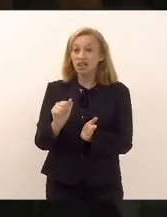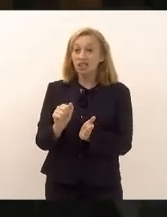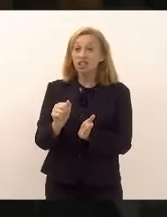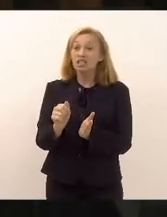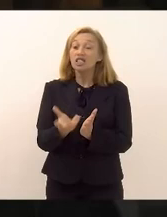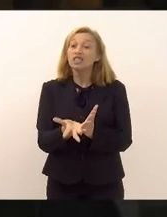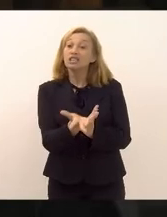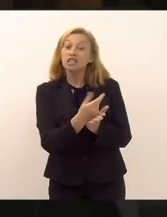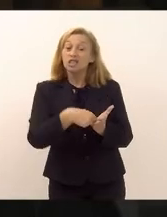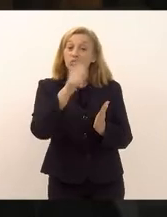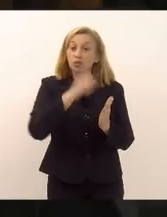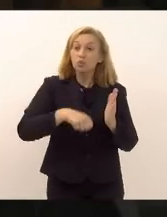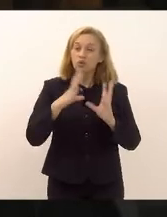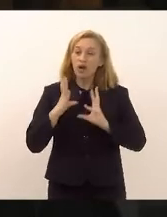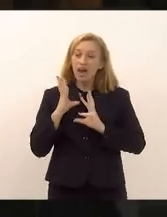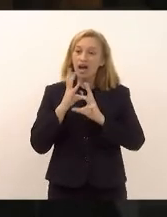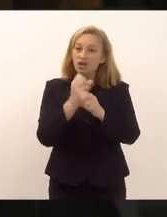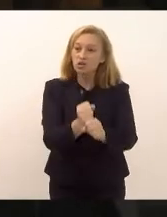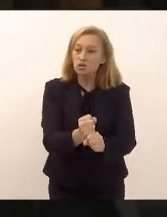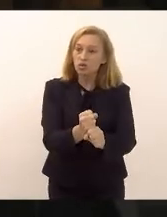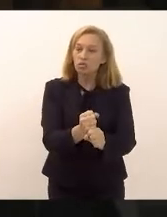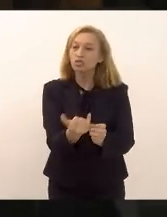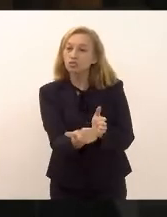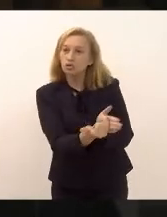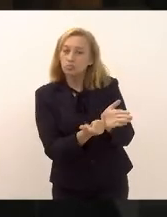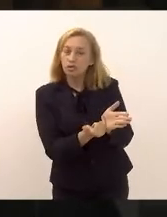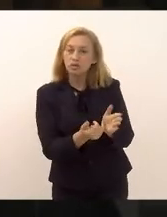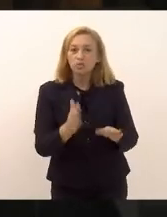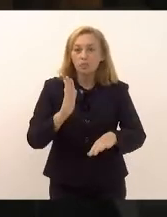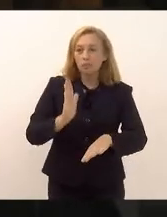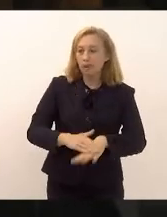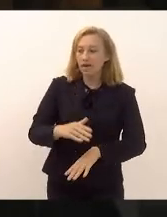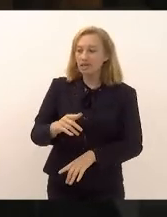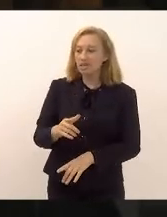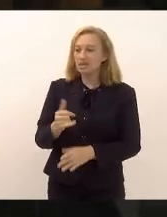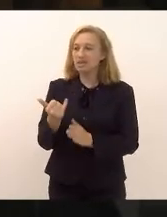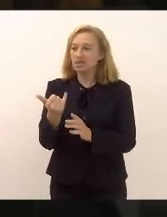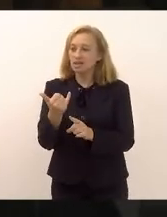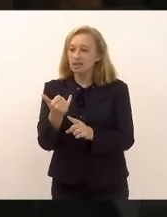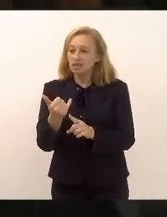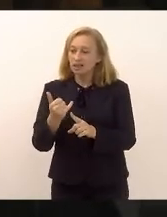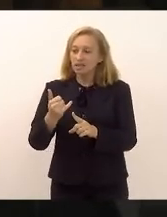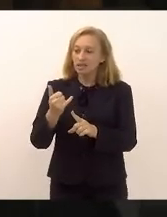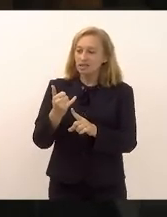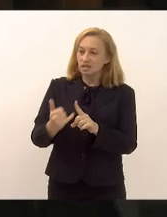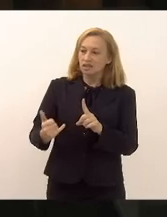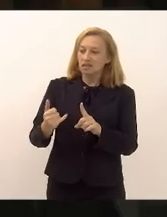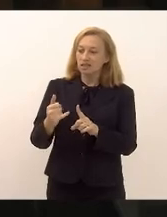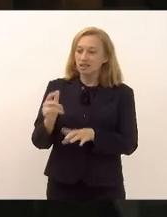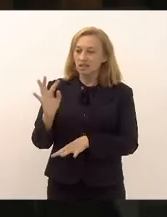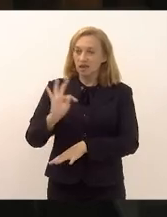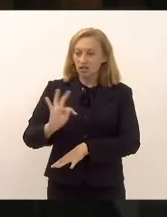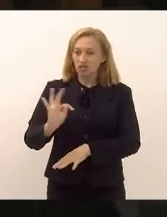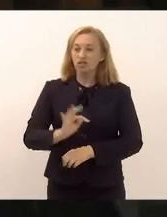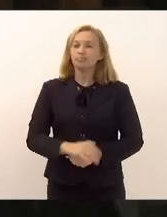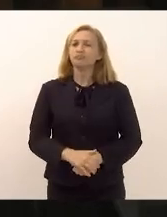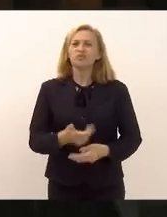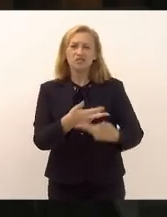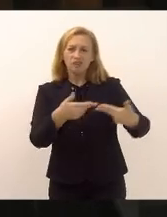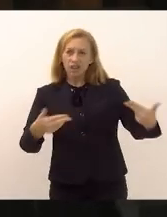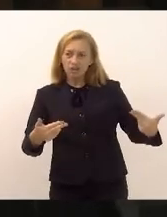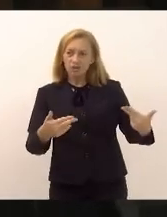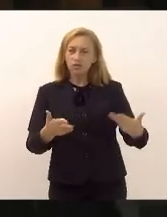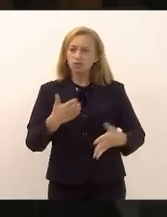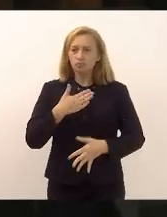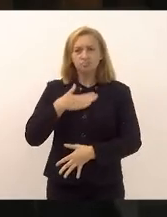Tributo é a soma do imposto mais taxa. E aí faz uma série de digressões, no